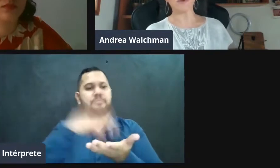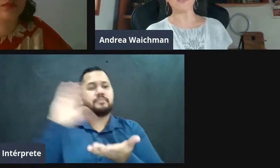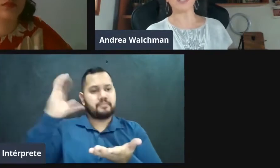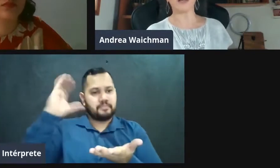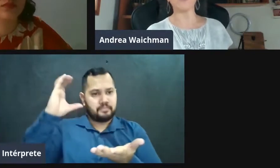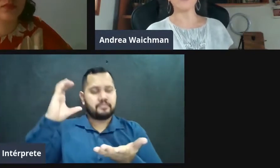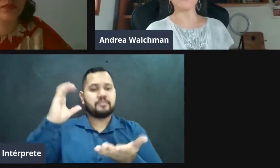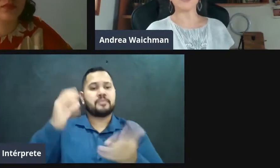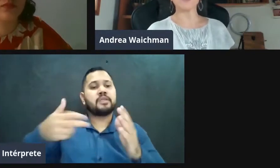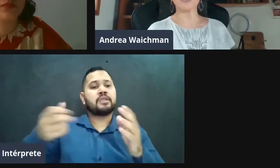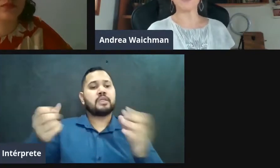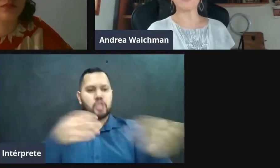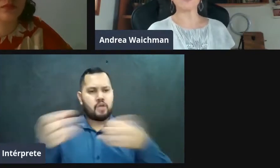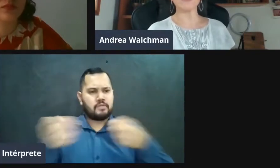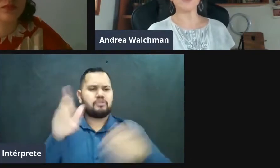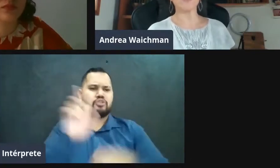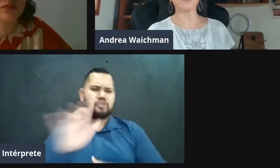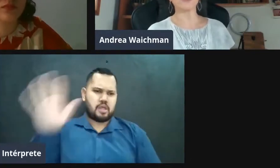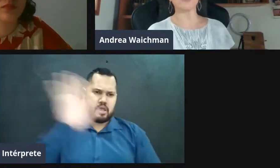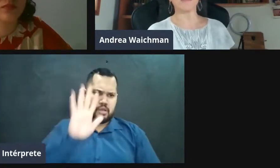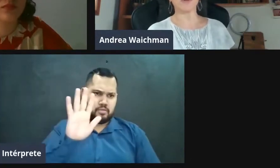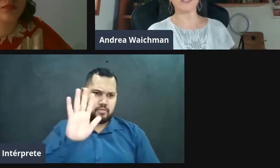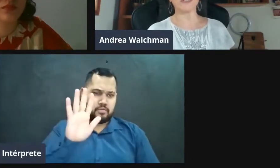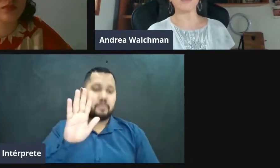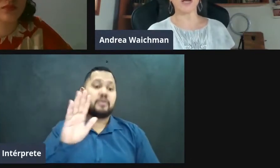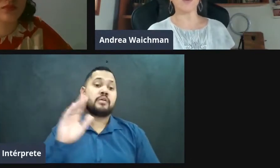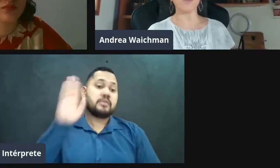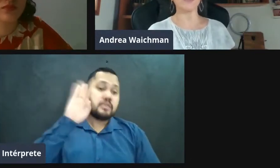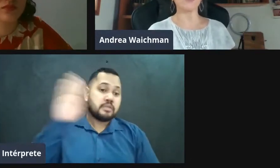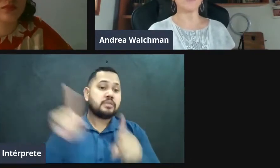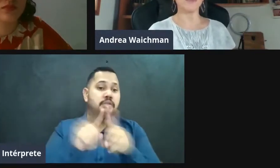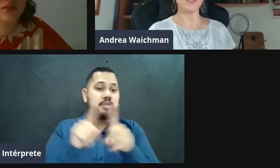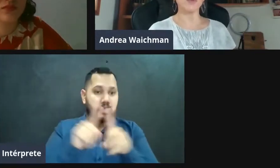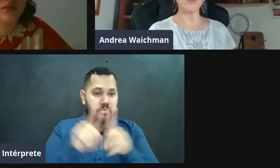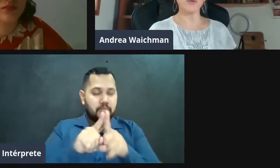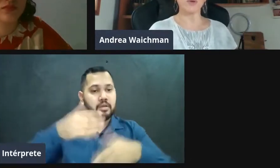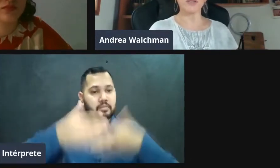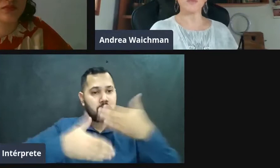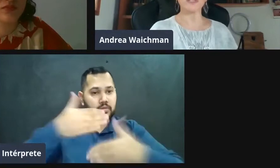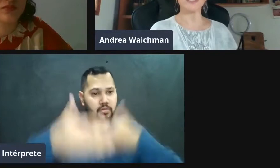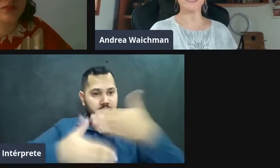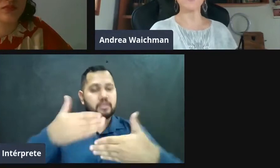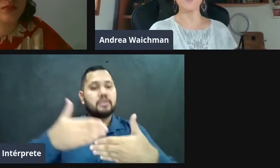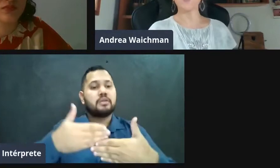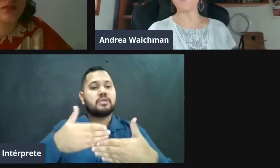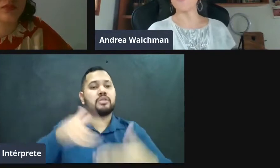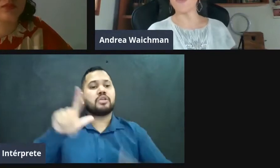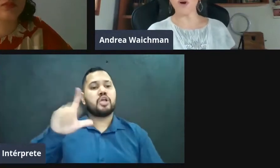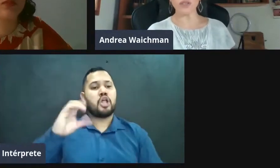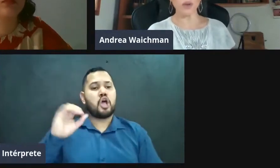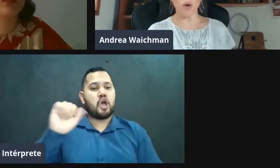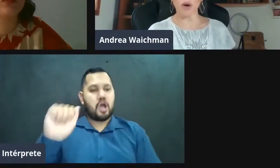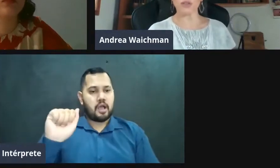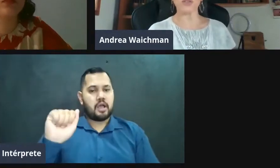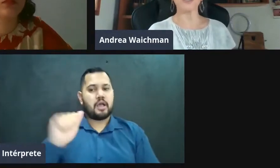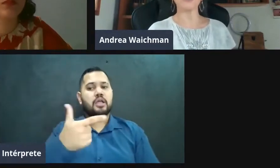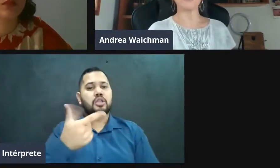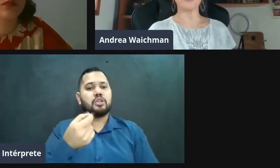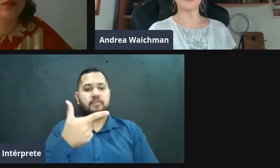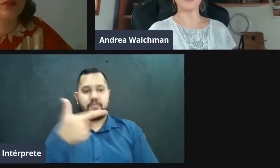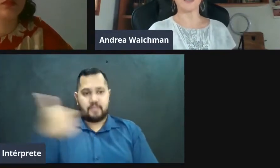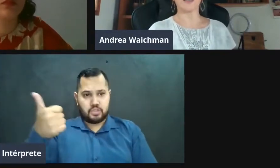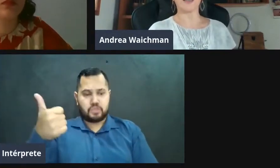de forma geral. Nós estamos agora, inclusive, com o processo da aprovação da LOA 2021 pelo Congresso Brasileiro, com forte